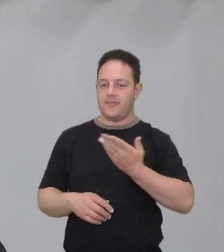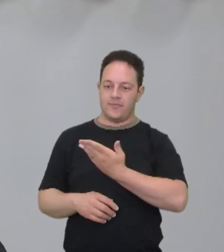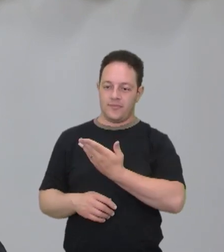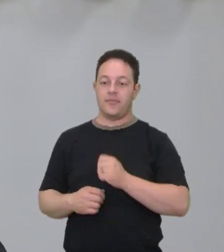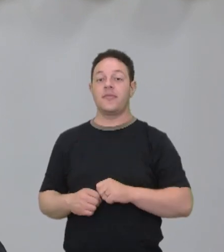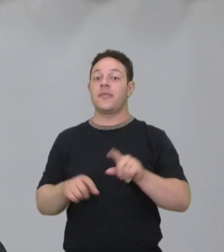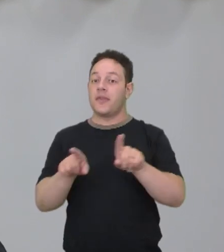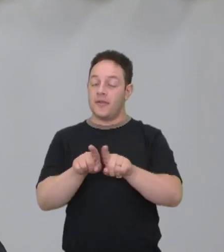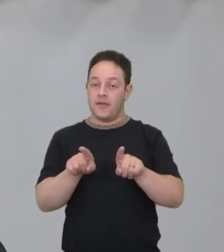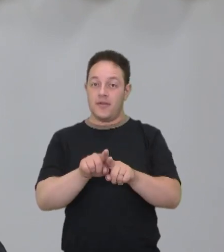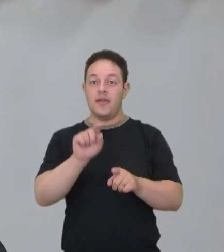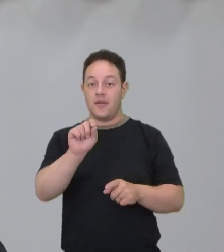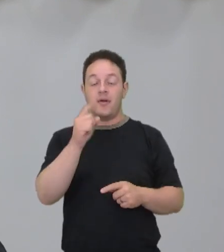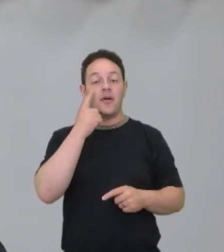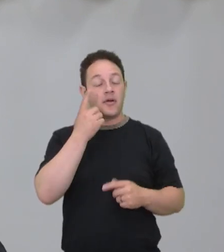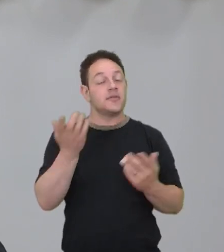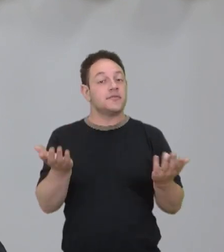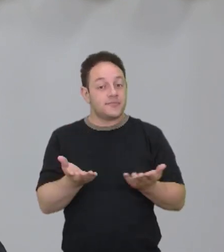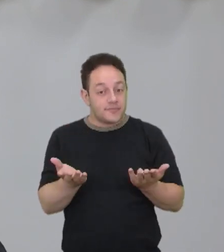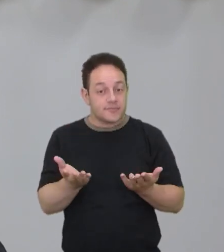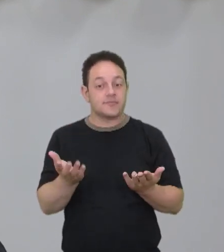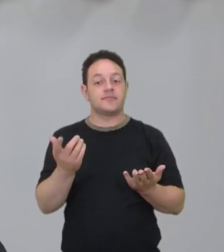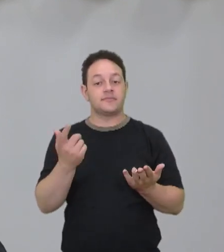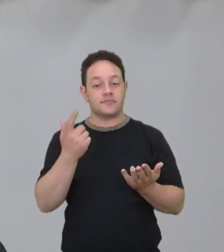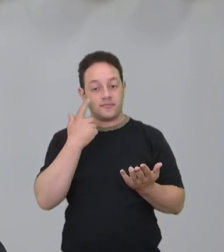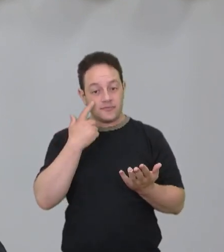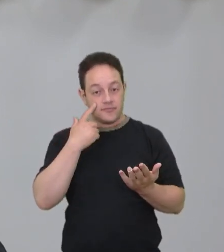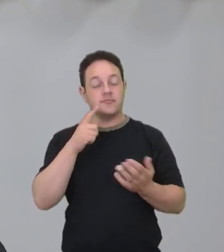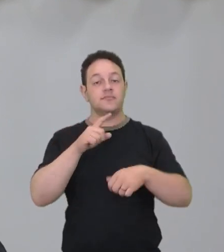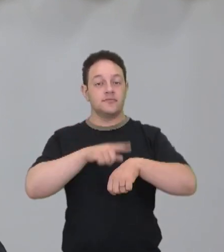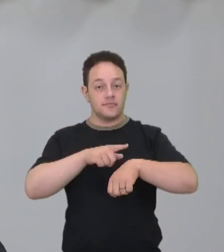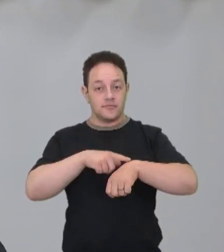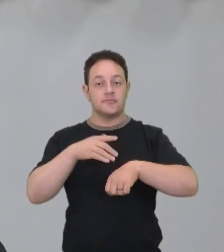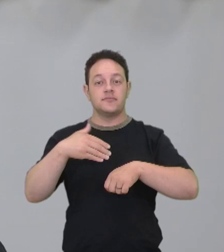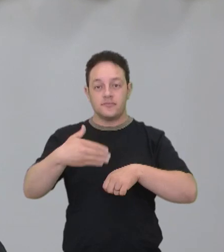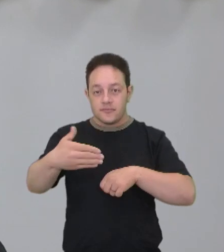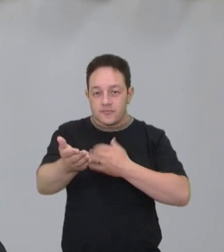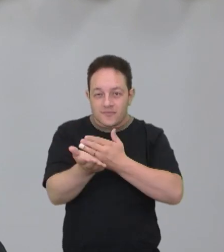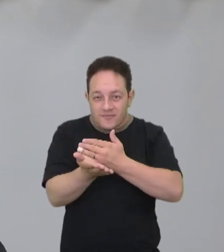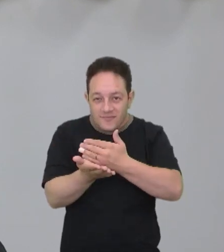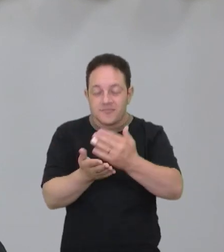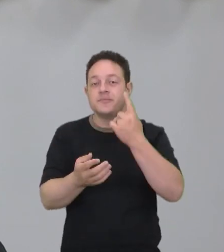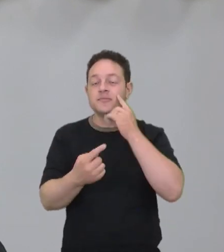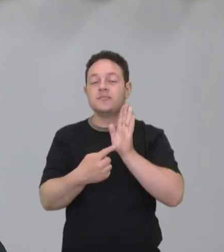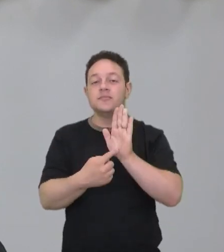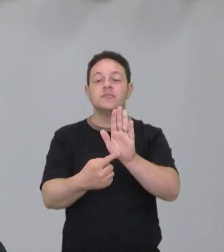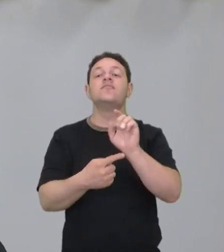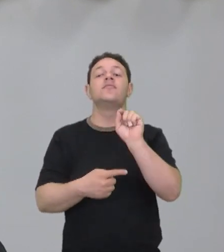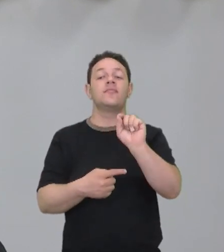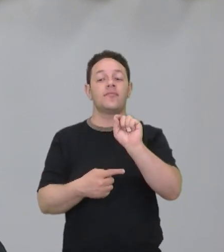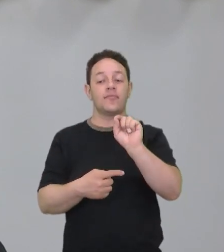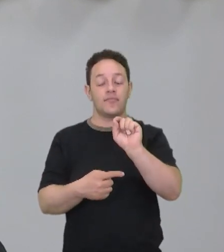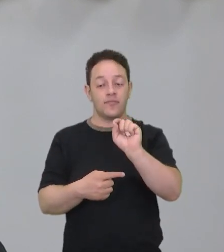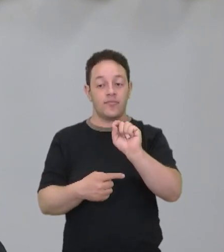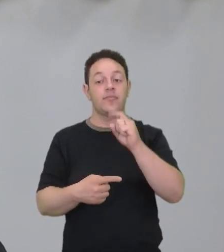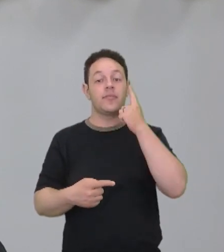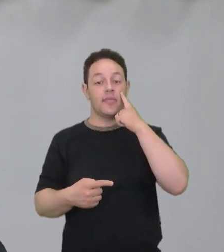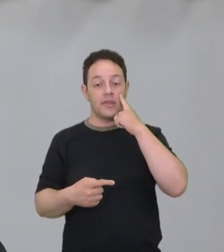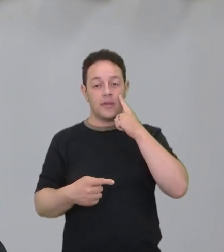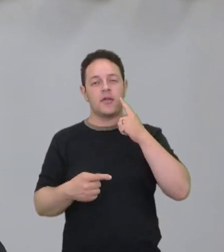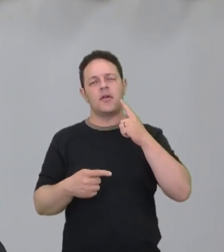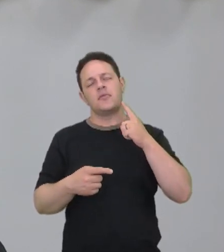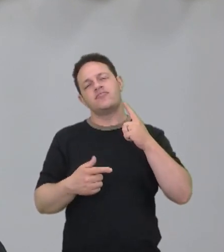de mais nada, também a gente vai passar nesses momentos iniciais aí para vocês, essa parte